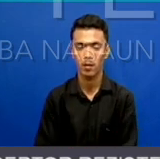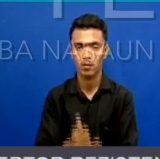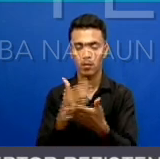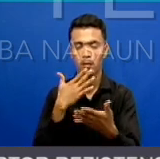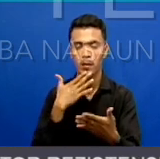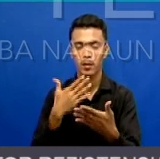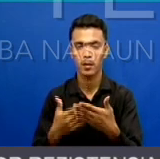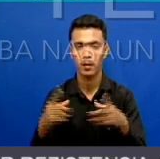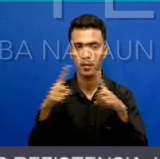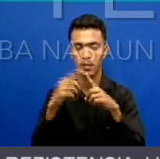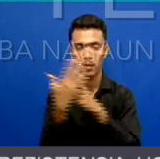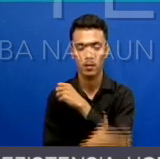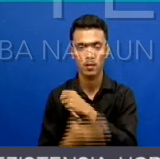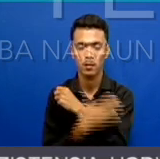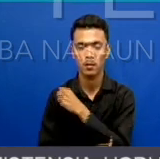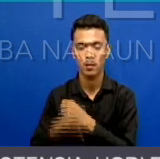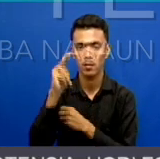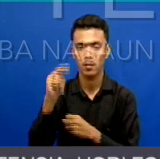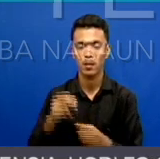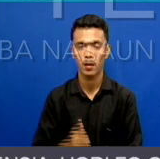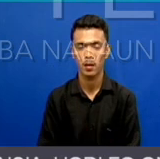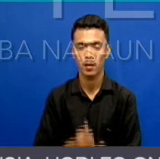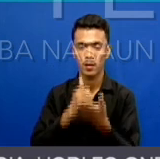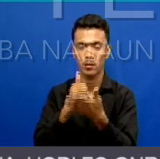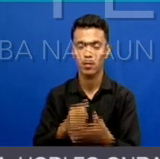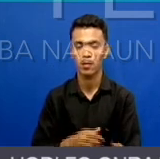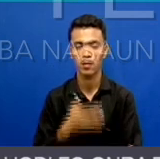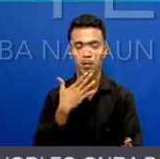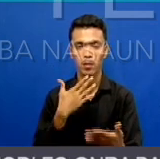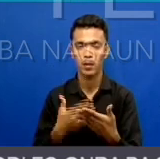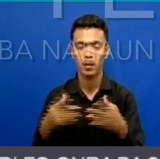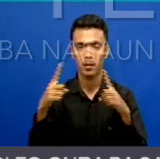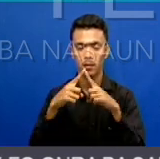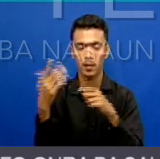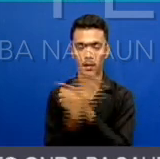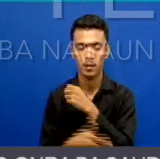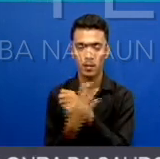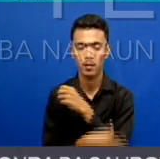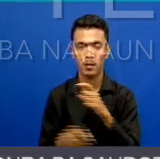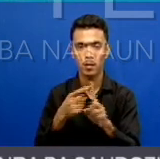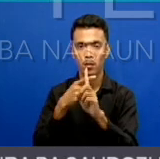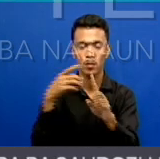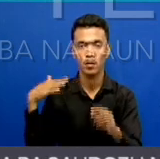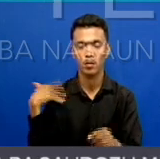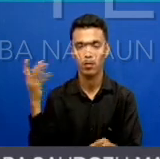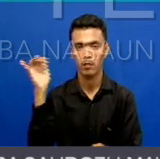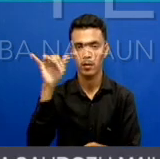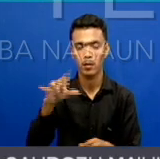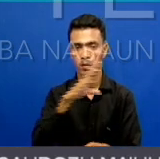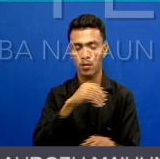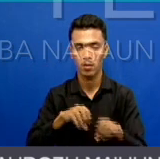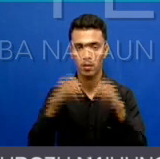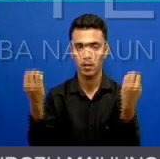estabilidade na São Nia. Contribuição na estabilidade da nação, liu-se jovem sira, liu-se organização